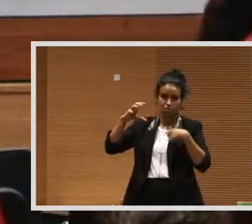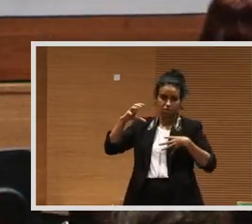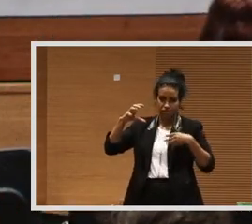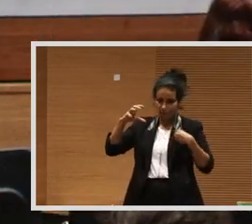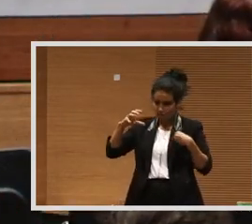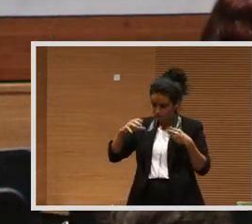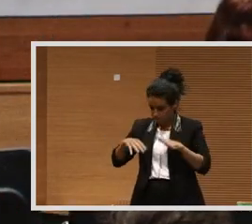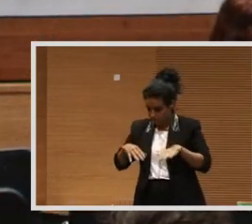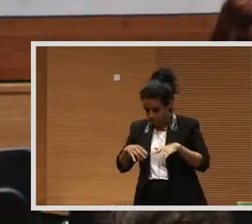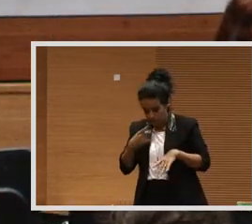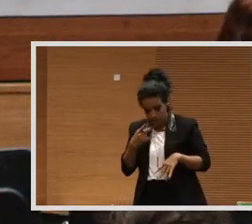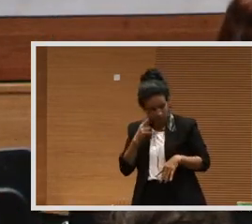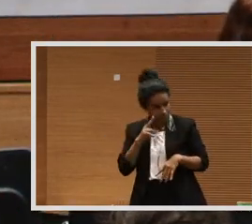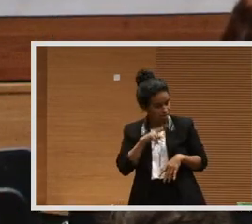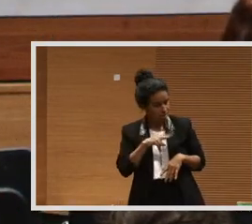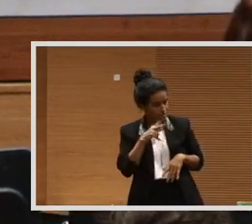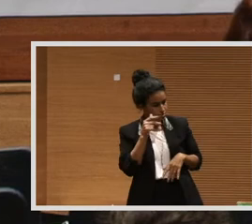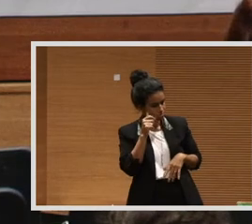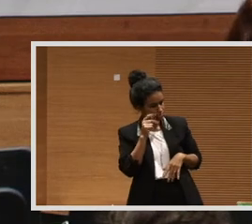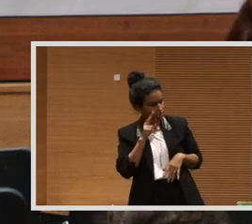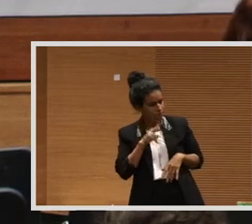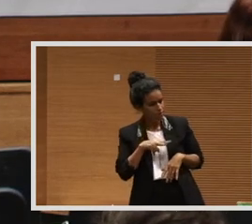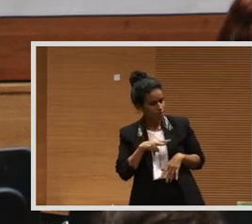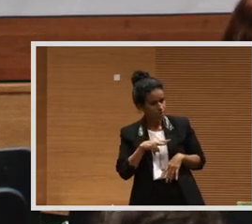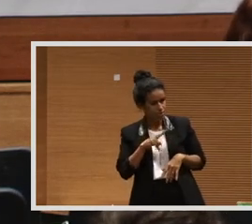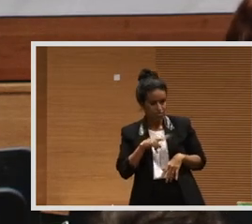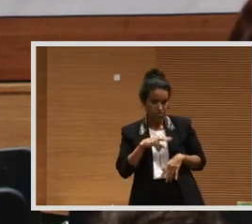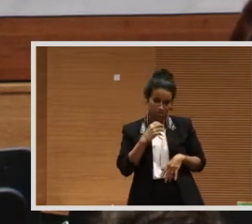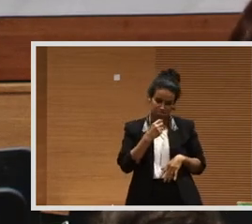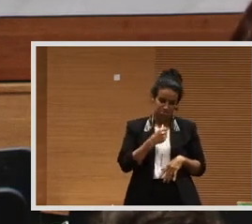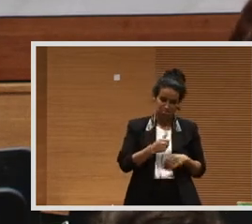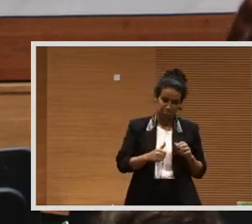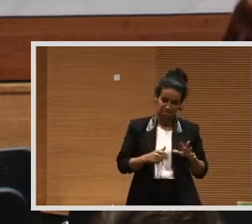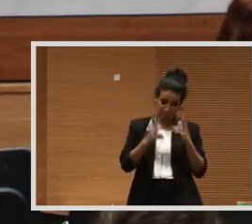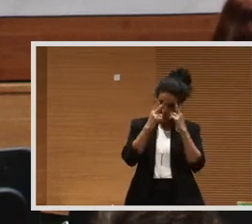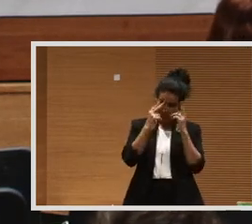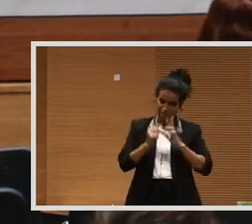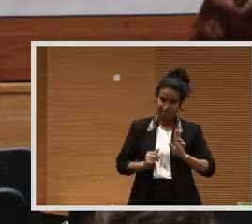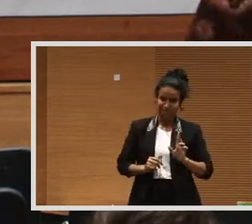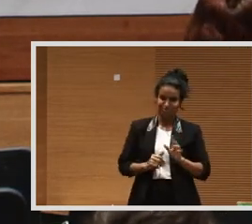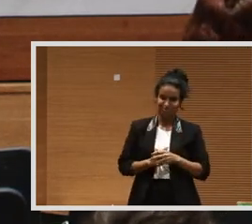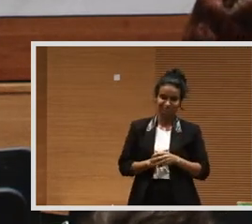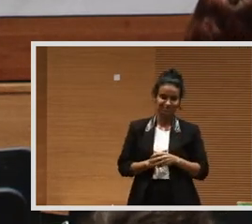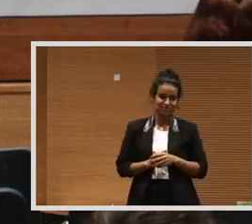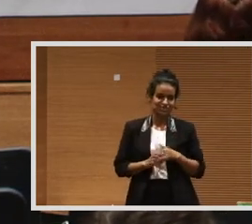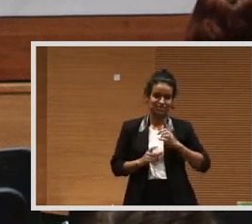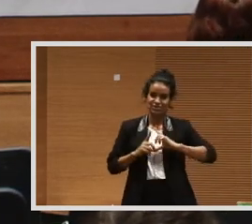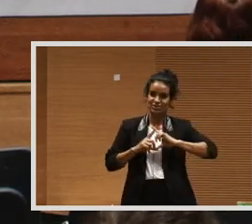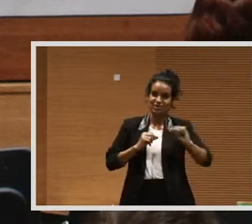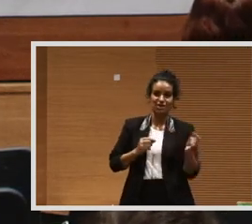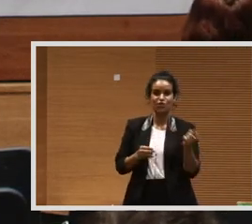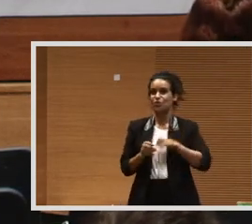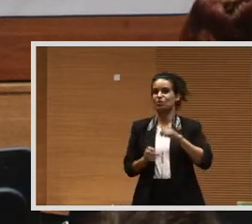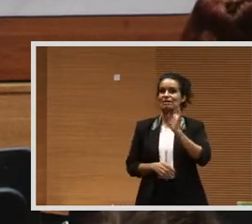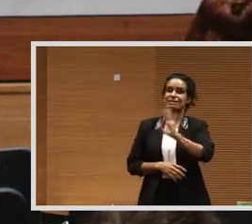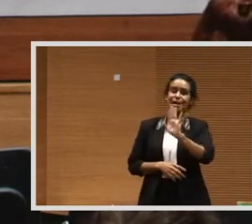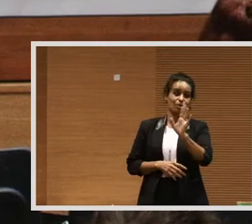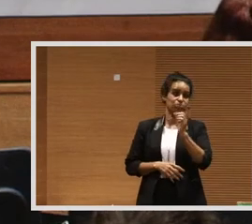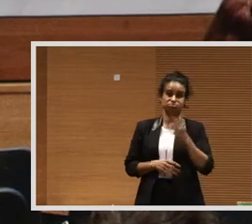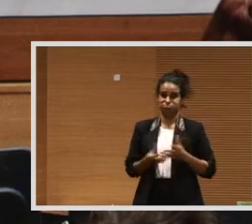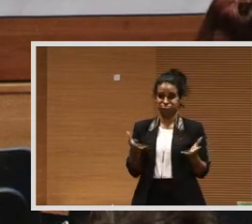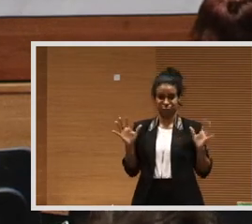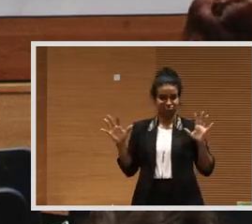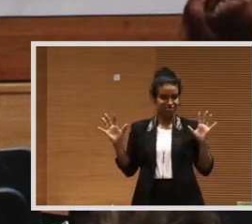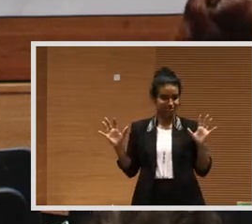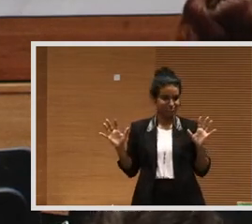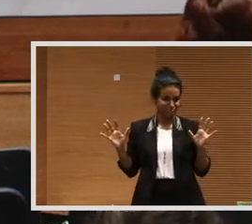a mulher olhando para o meu filho, tipo assim, é, não está muito normal mesmo, não. Quando eu saí de lá, nunca mais eu voltei. Né? Que